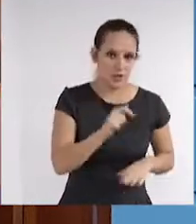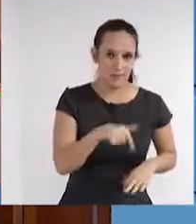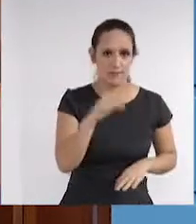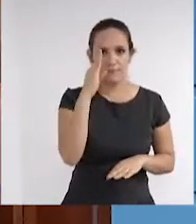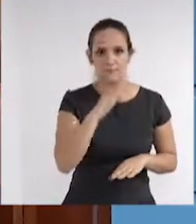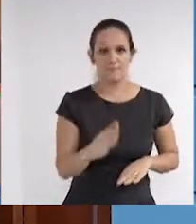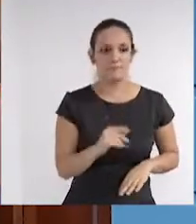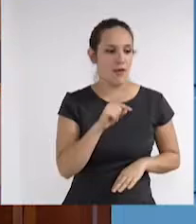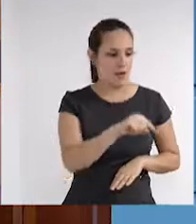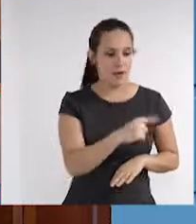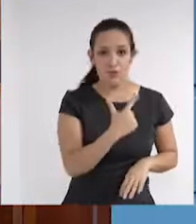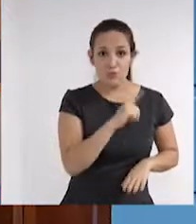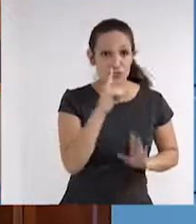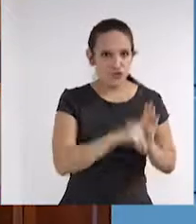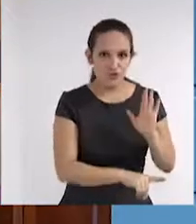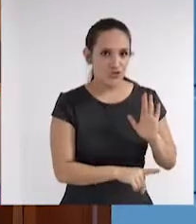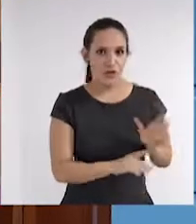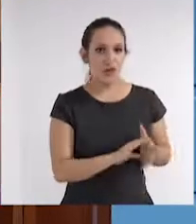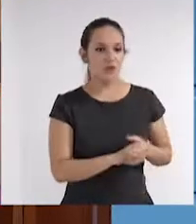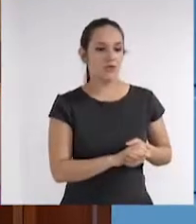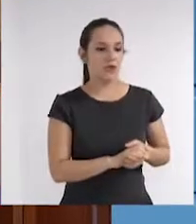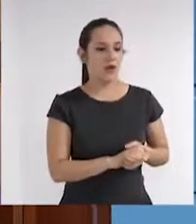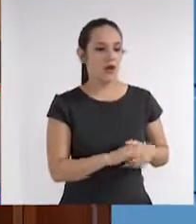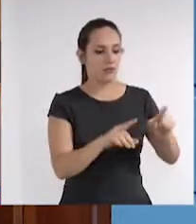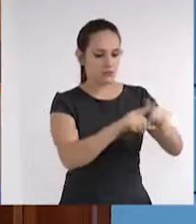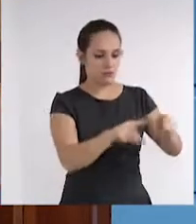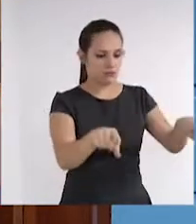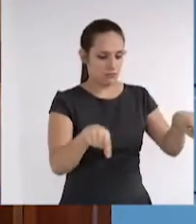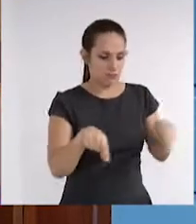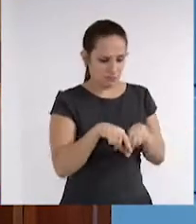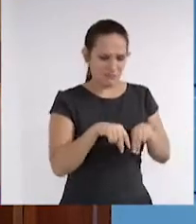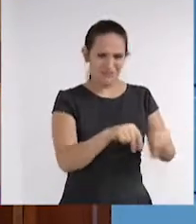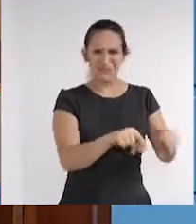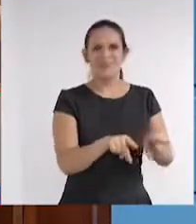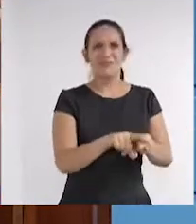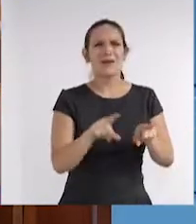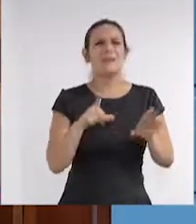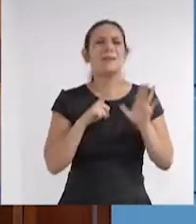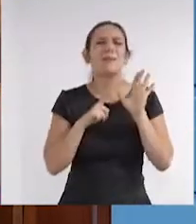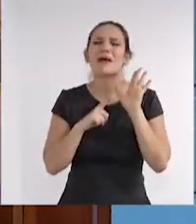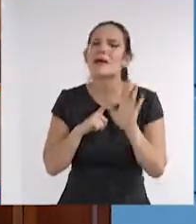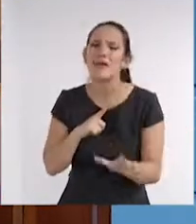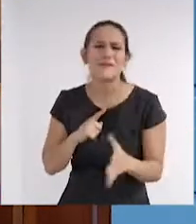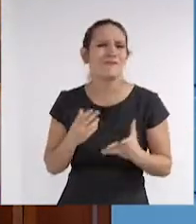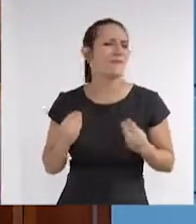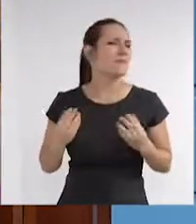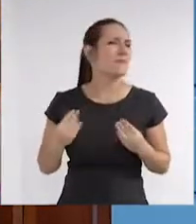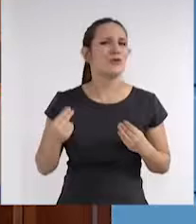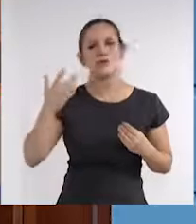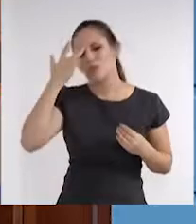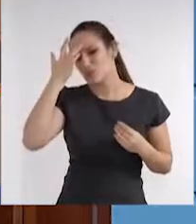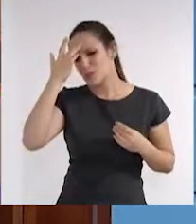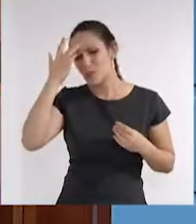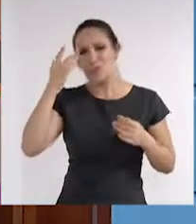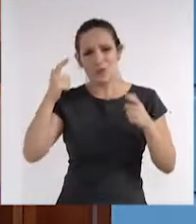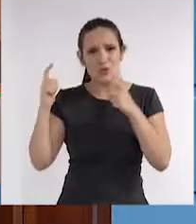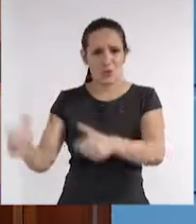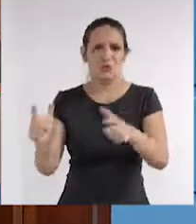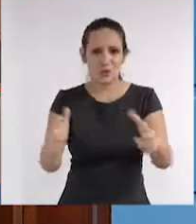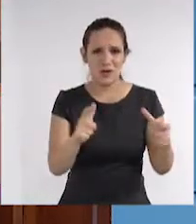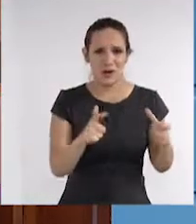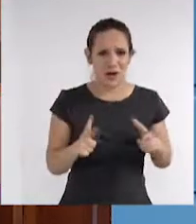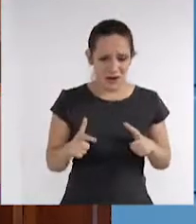não tem também lá um direito a um pedaço de terra com tanta terra produtiva, com tanta terra